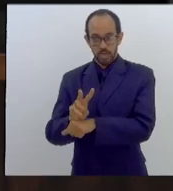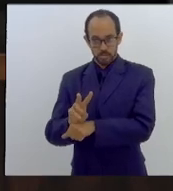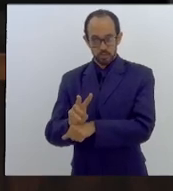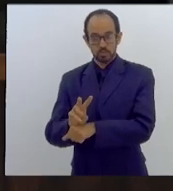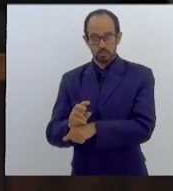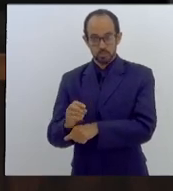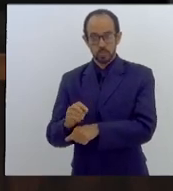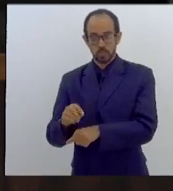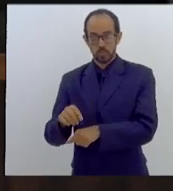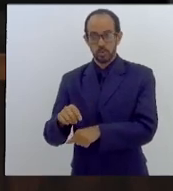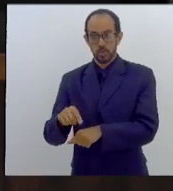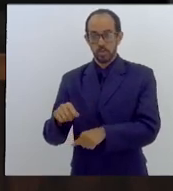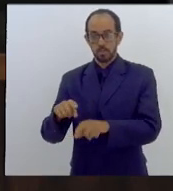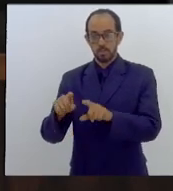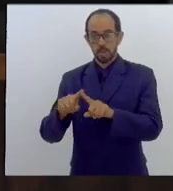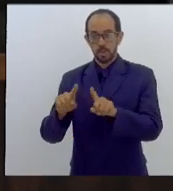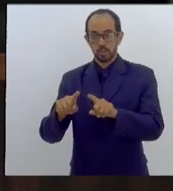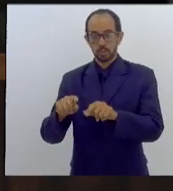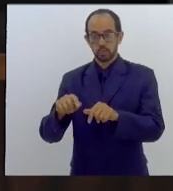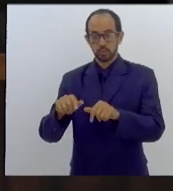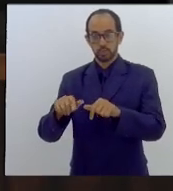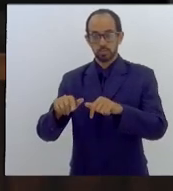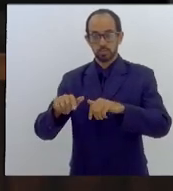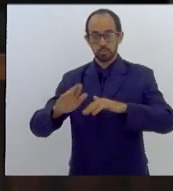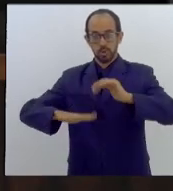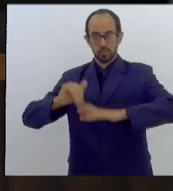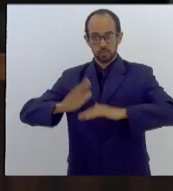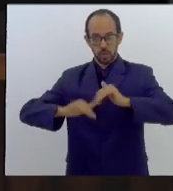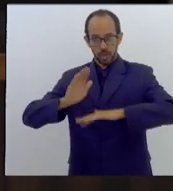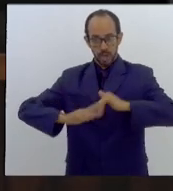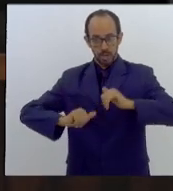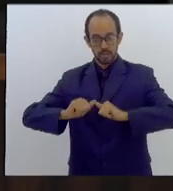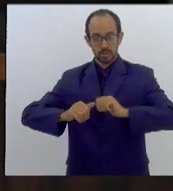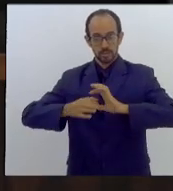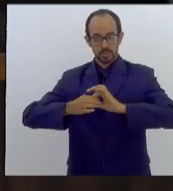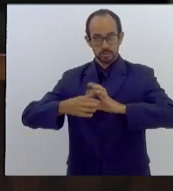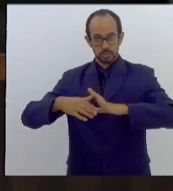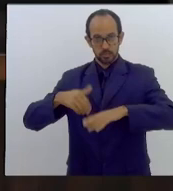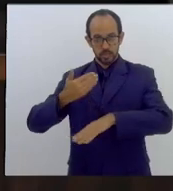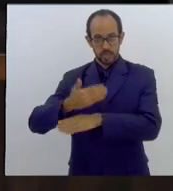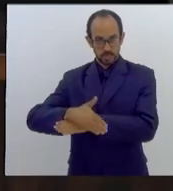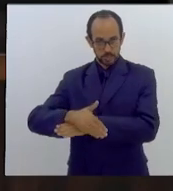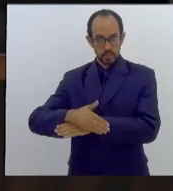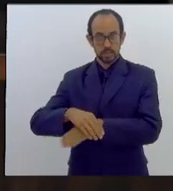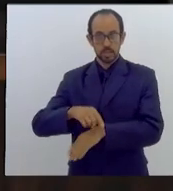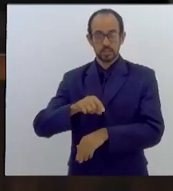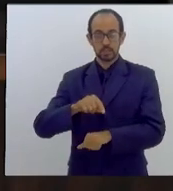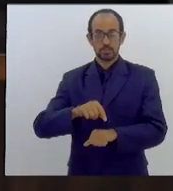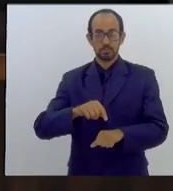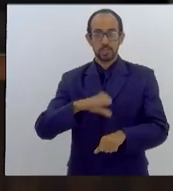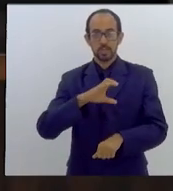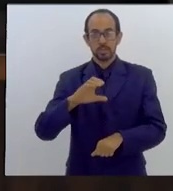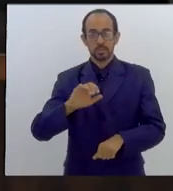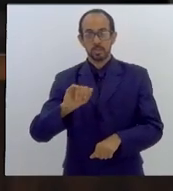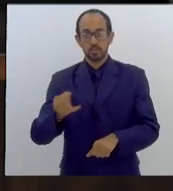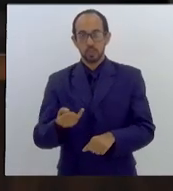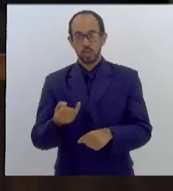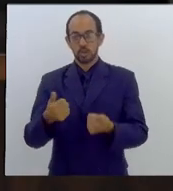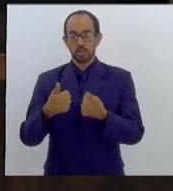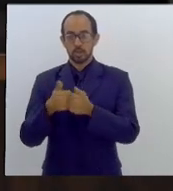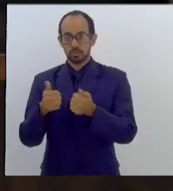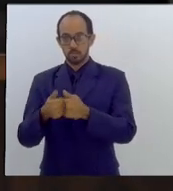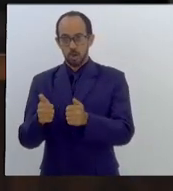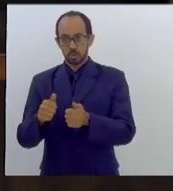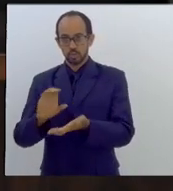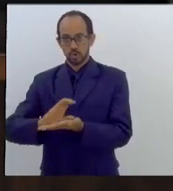de microcrédito aos profissionais autônomos taxistas da outras providências. Pendente de pareceres das comissões de Constituição e Justiça, Transporte, Trabalho e